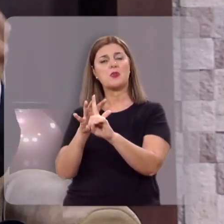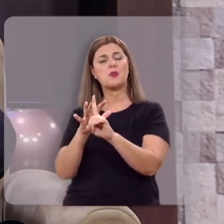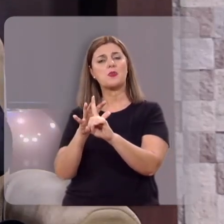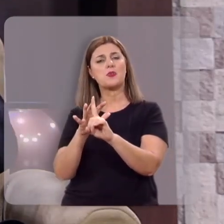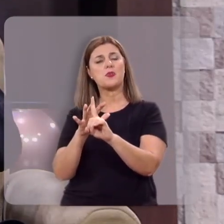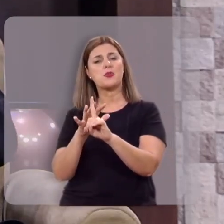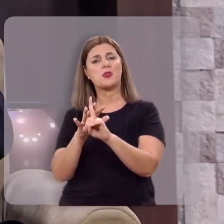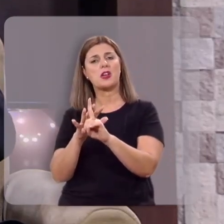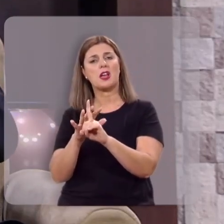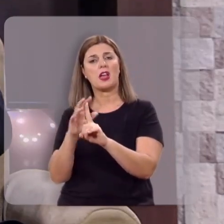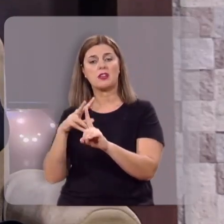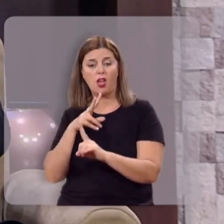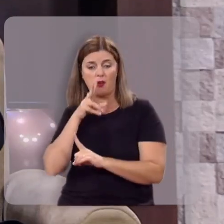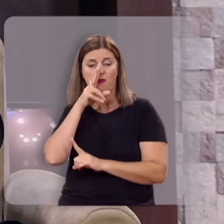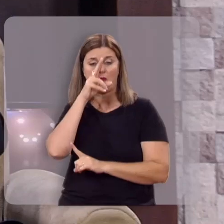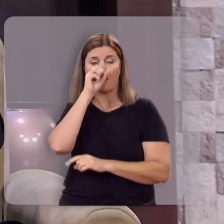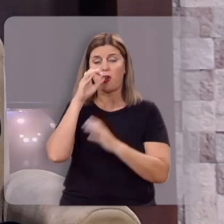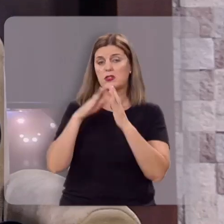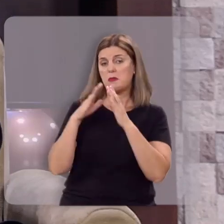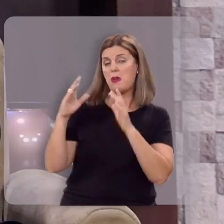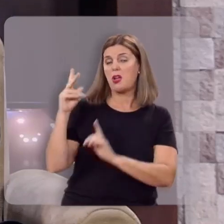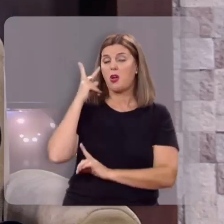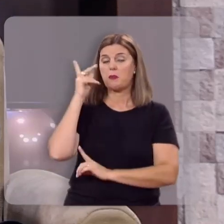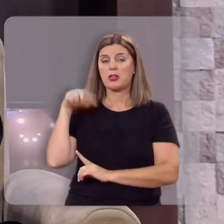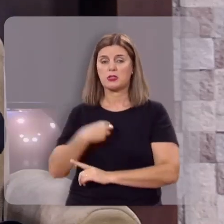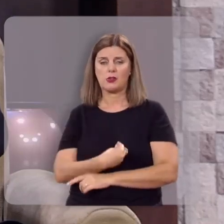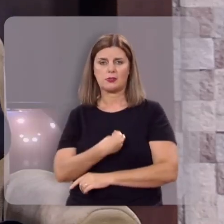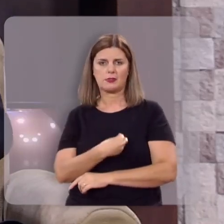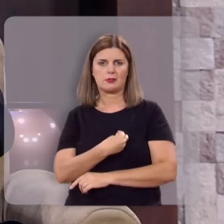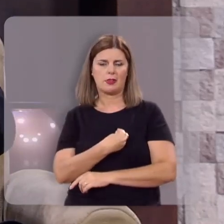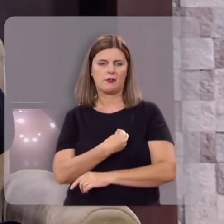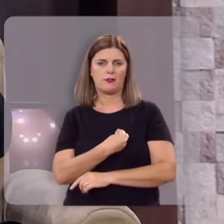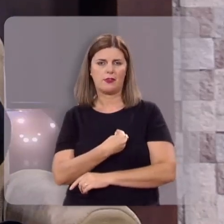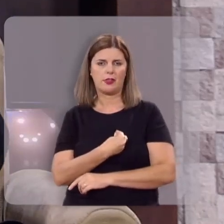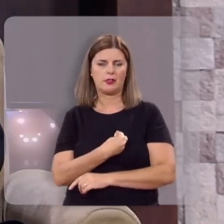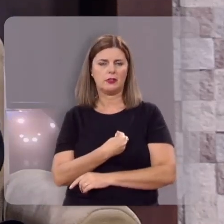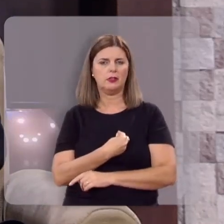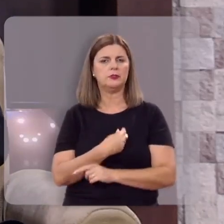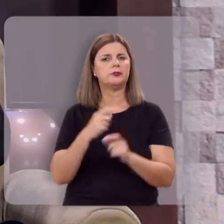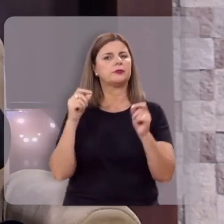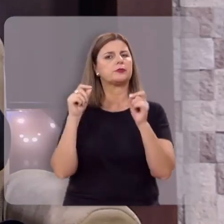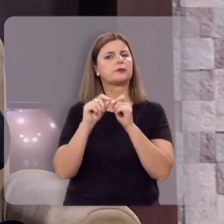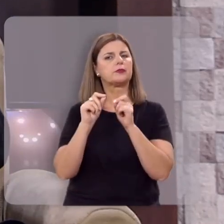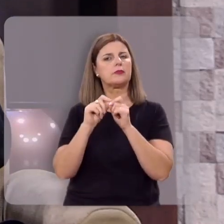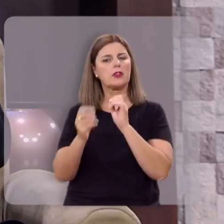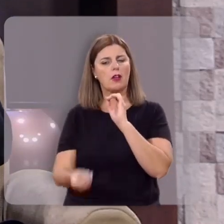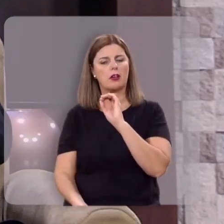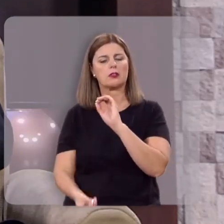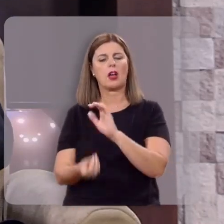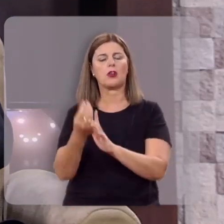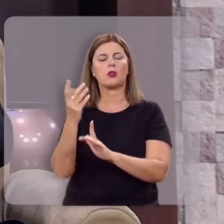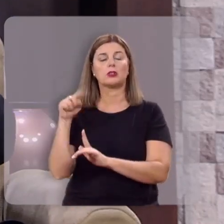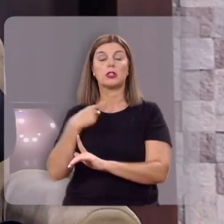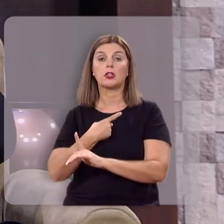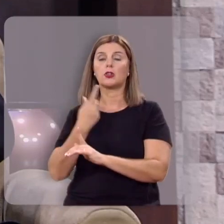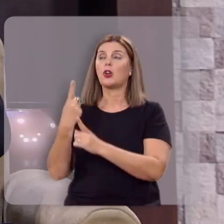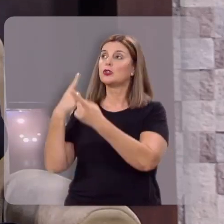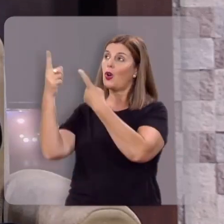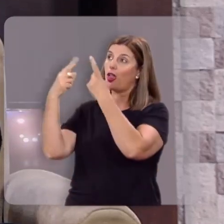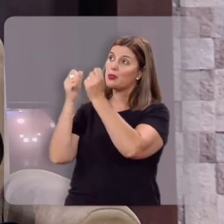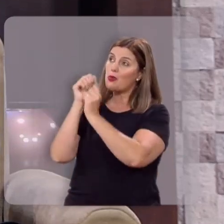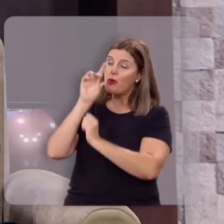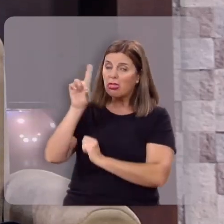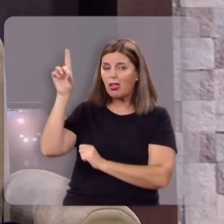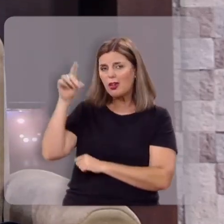é a força que movimenta, né, aquilo que faz a engenharia acontecer, que é o